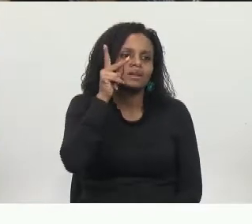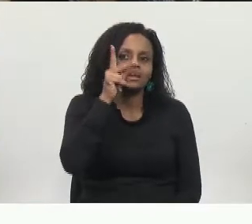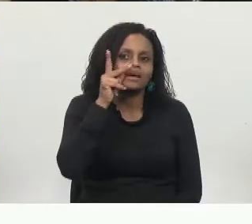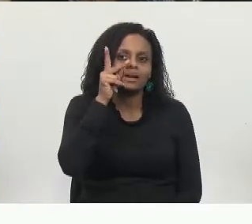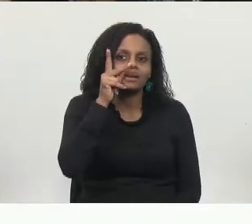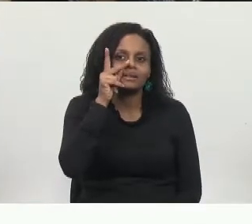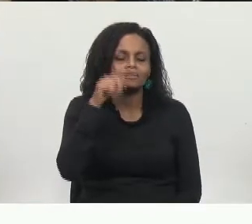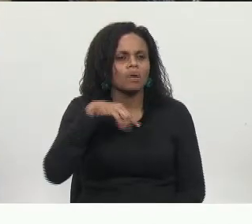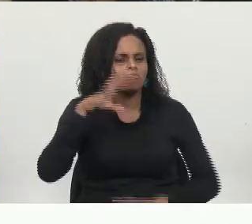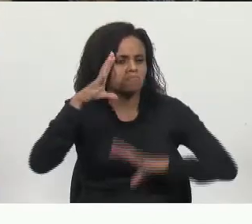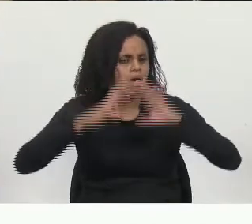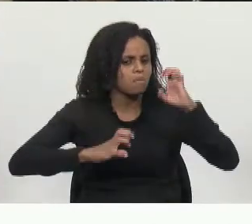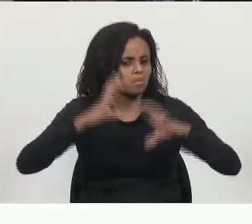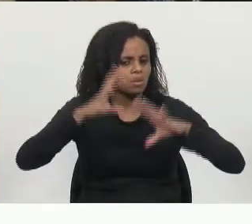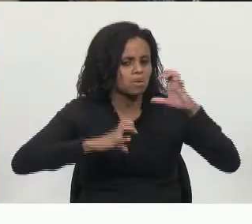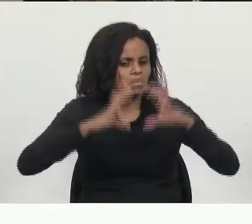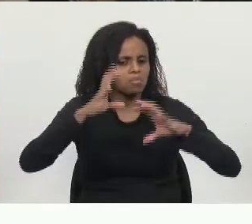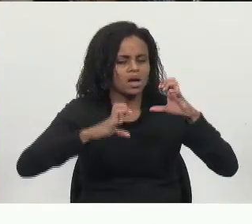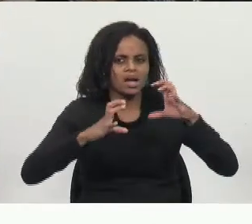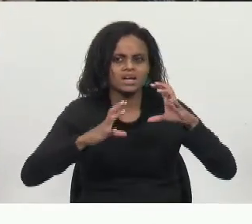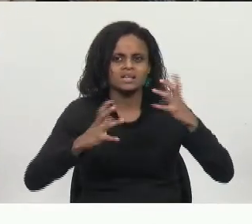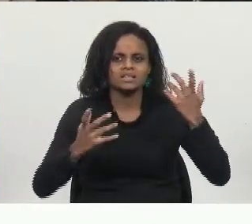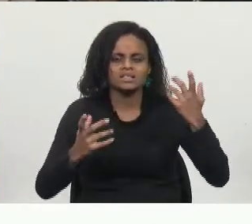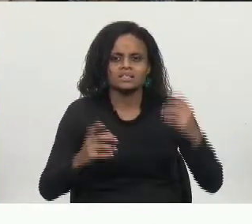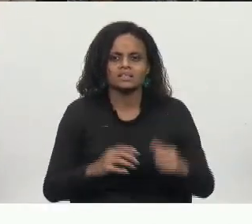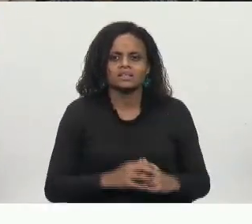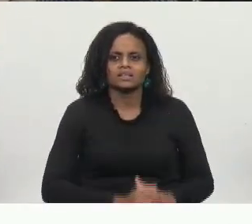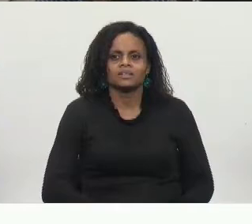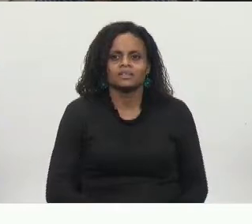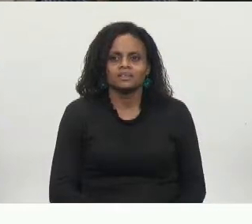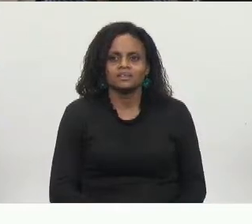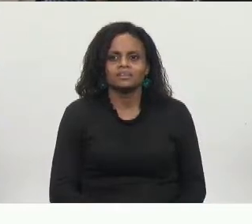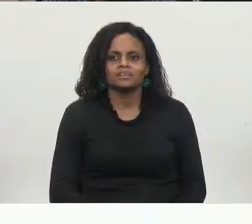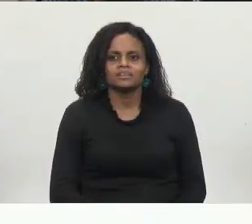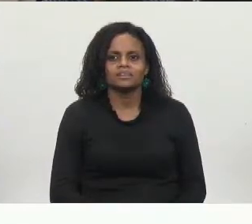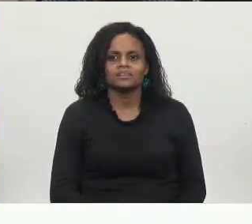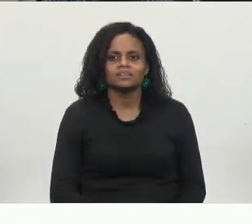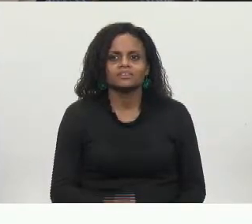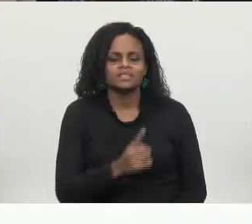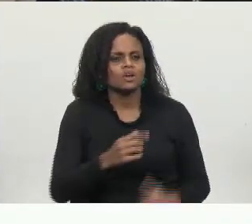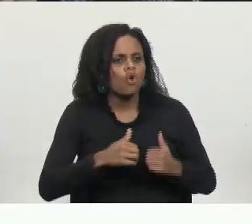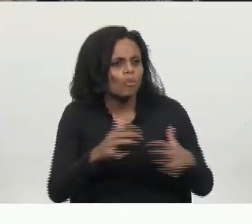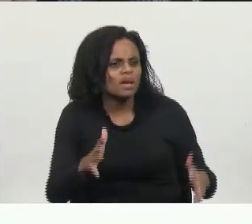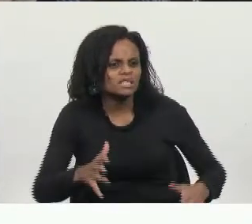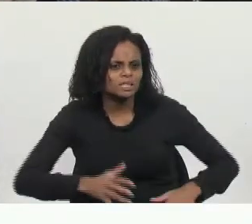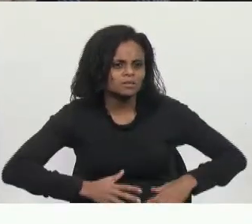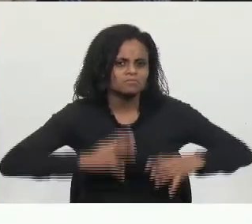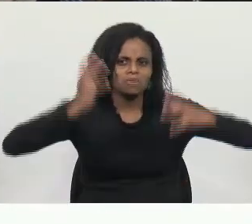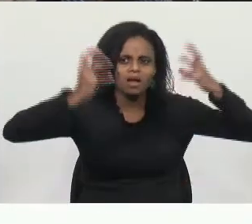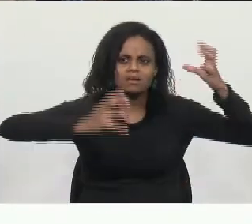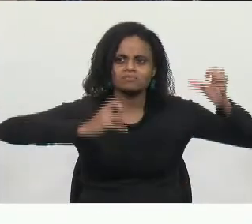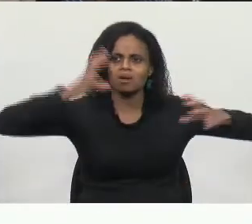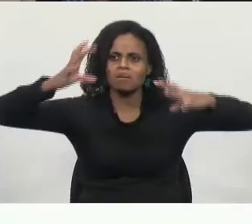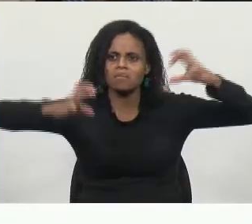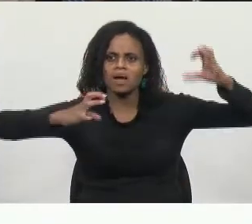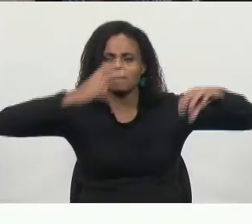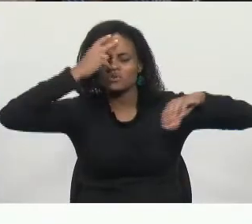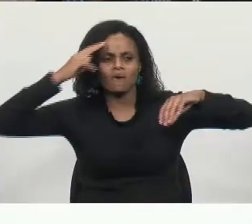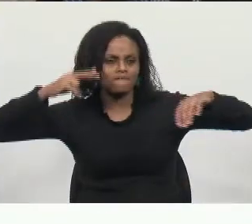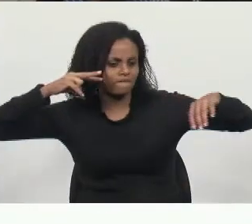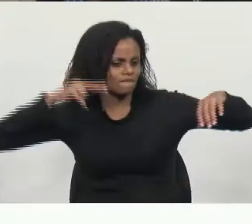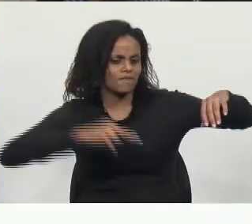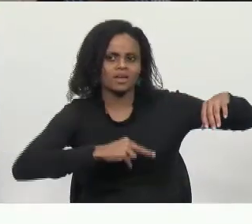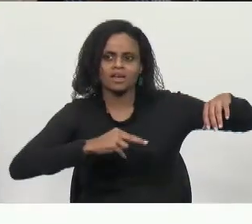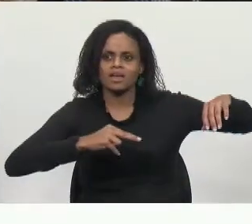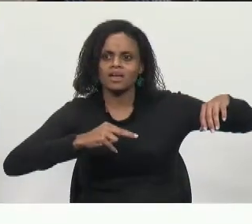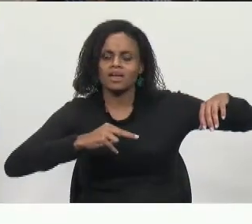numa discussão acalorada, né? E você começa a gesticular, e se alguém olhar a arma, não sei se alguém